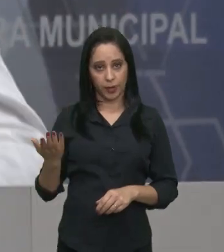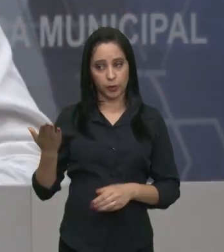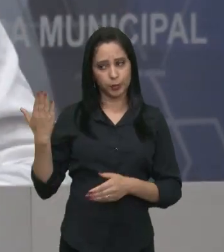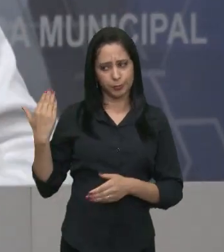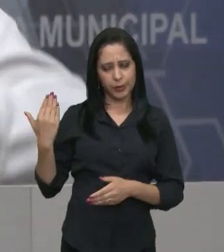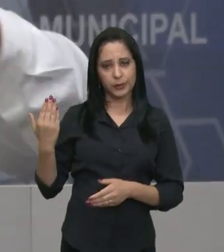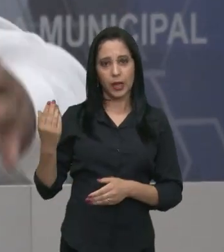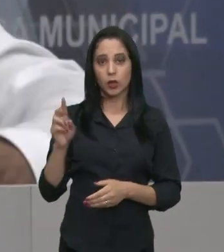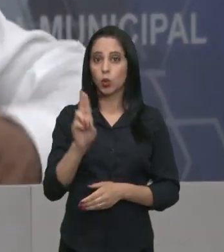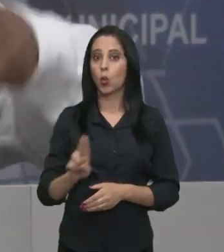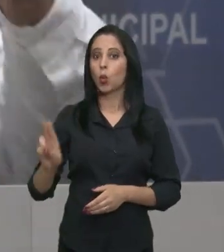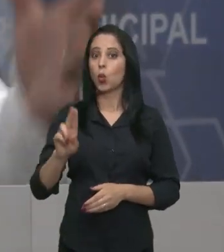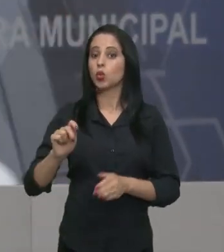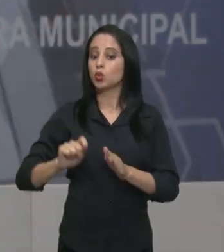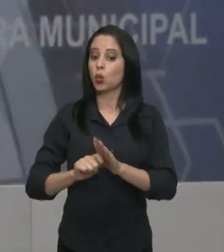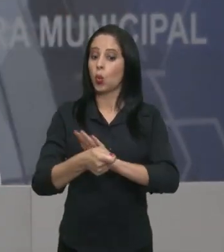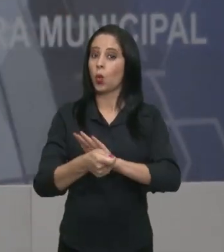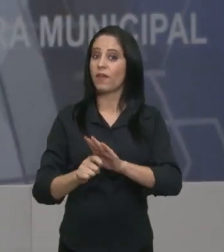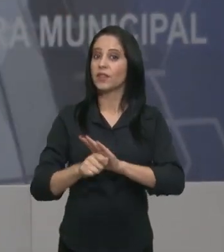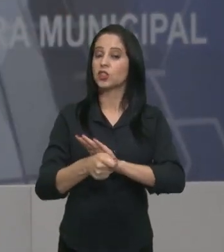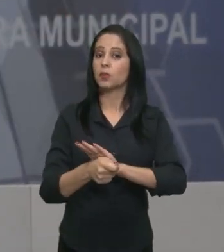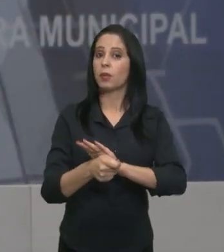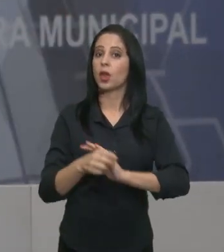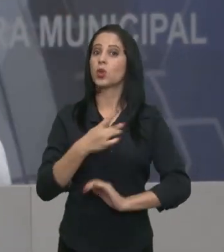para a saúde porque está cuidando da pandemia.